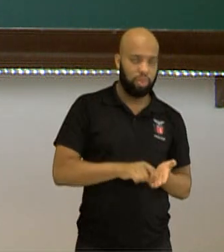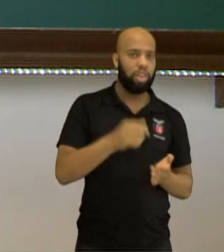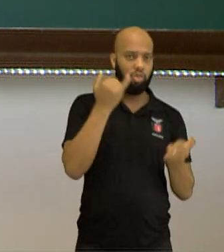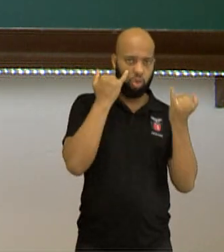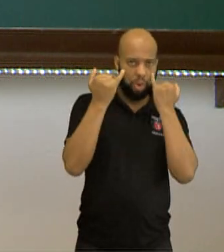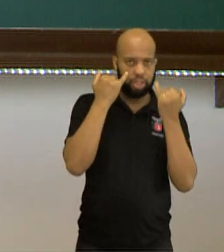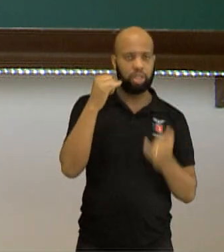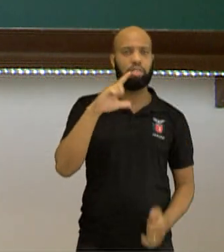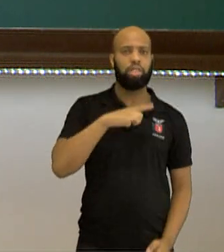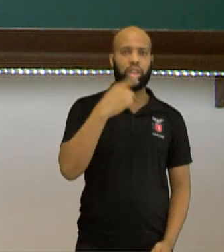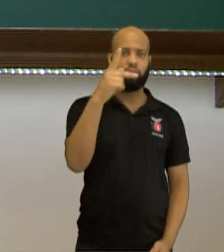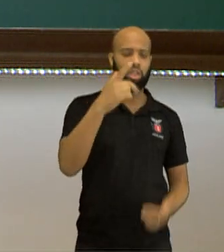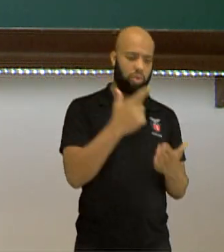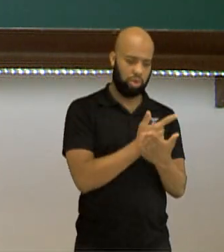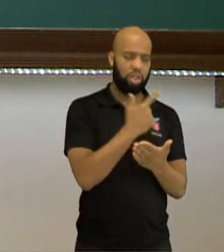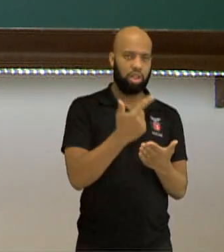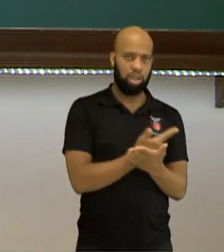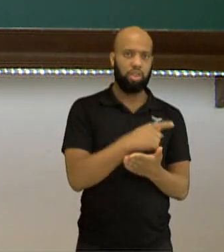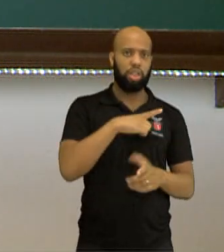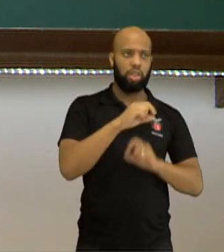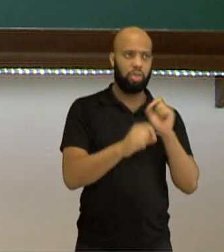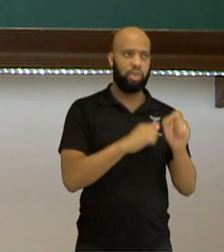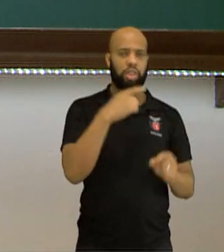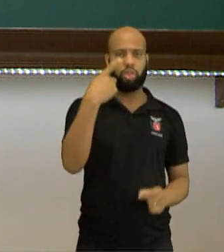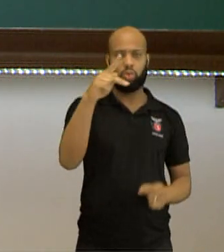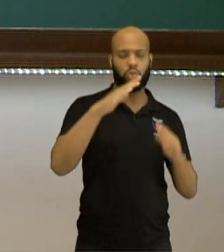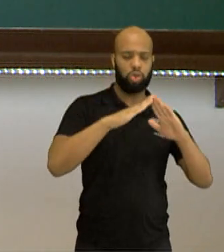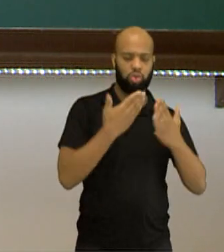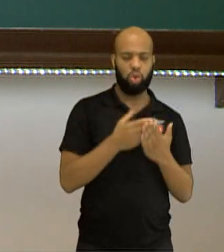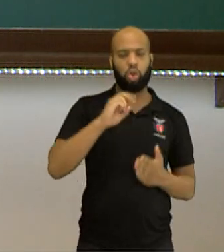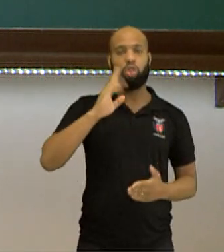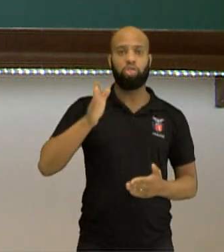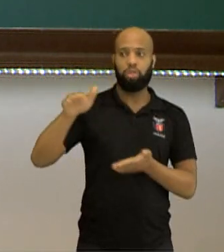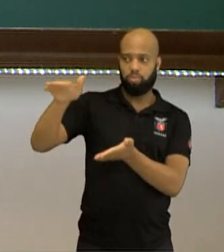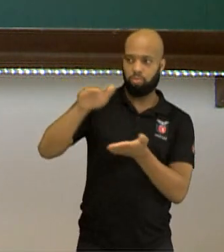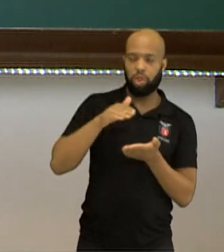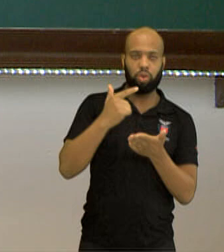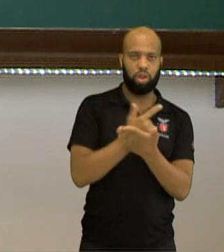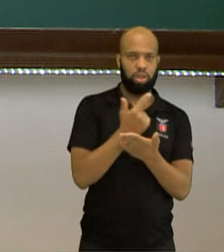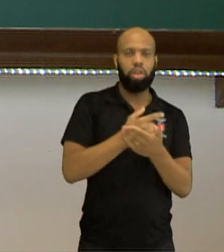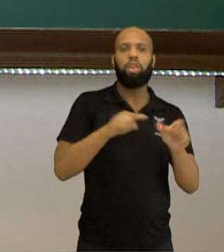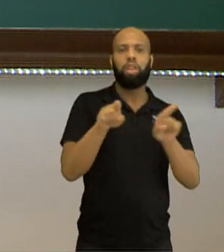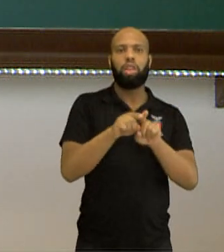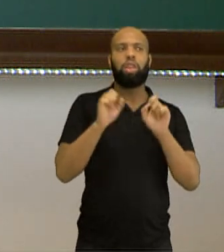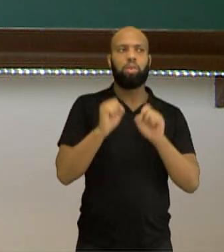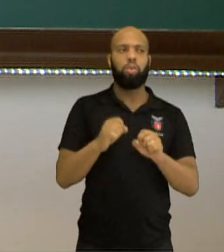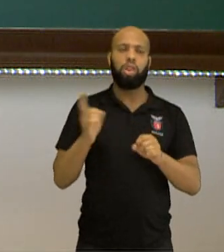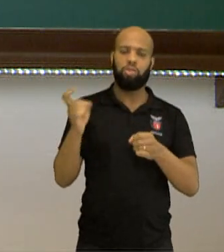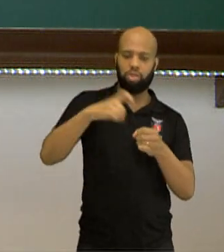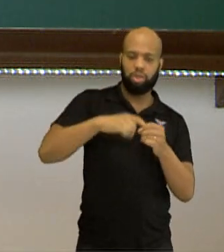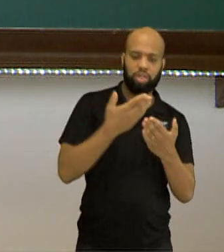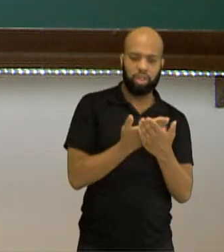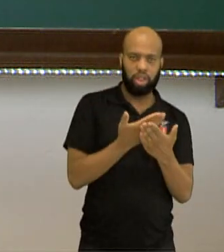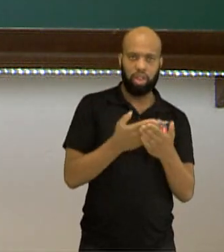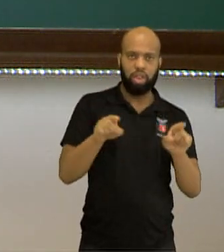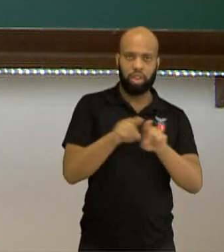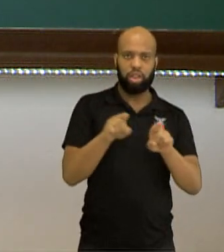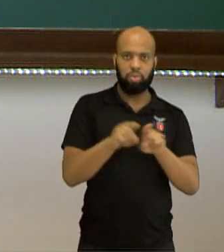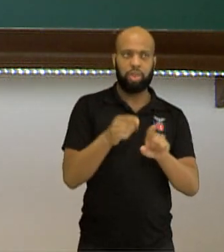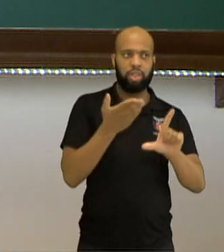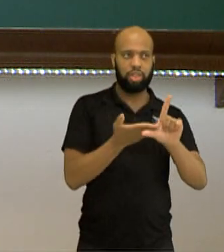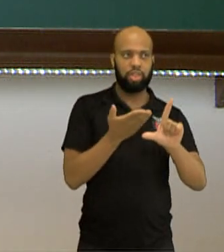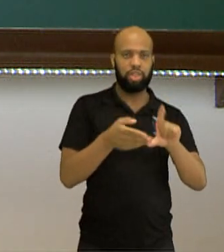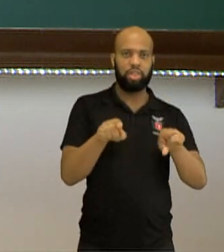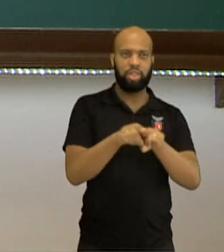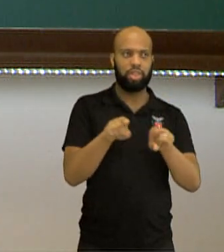tem no livro didático, que você vai receber na tua escola, ou que você já recebeu. Você pode voltar essa aula no Google Classroom,